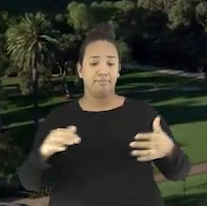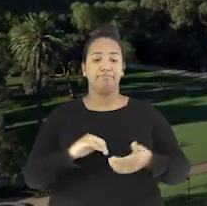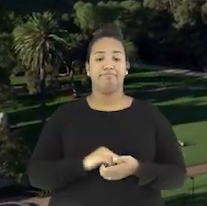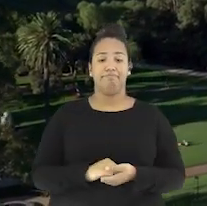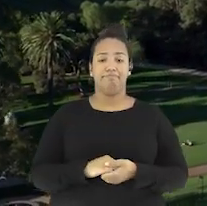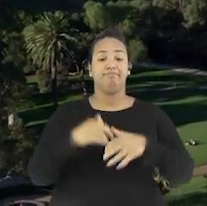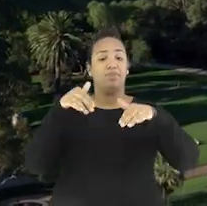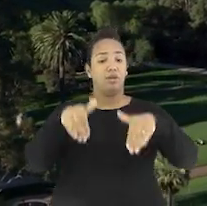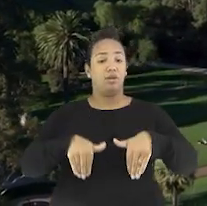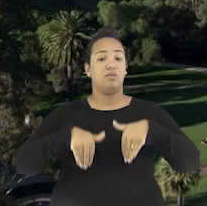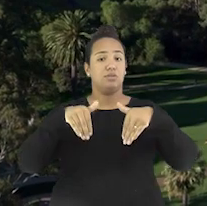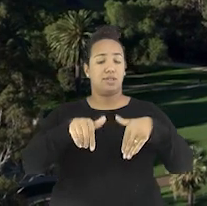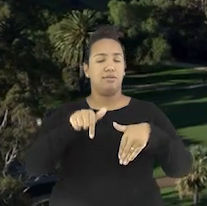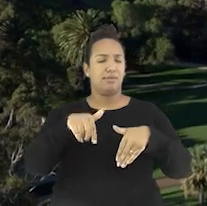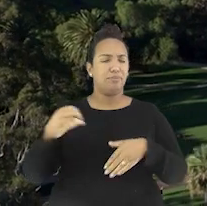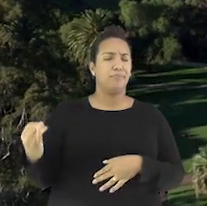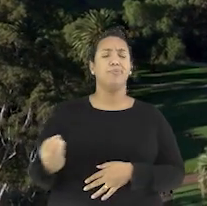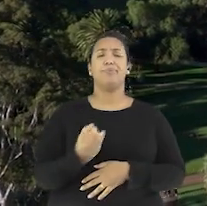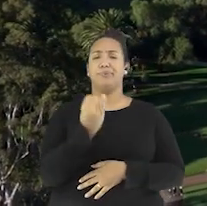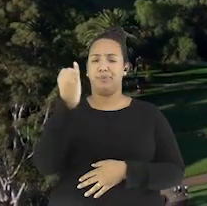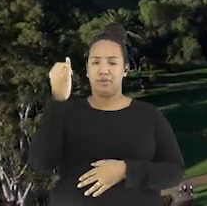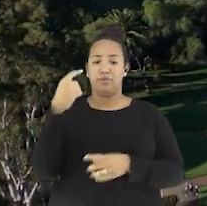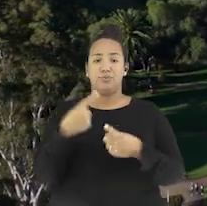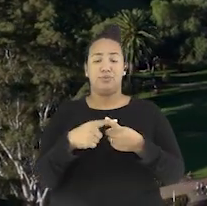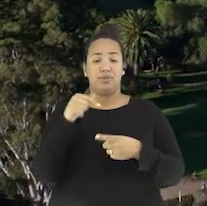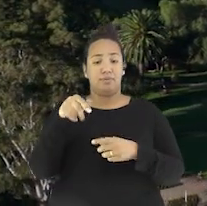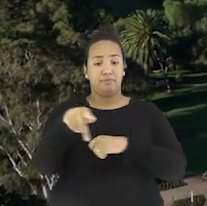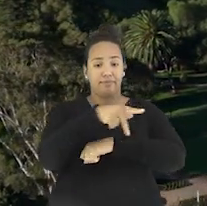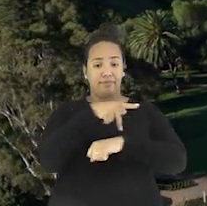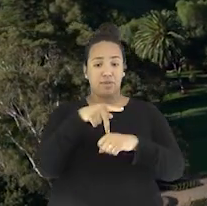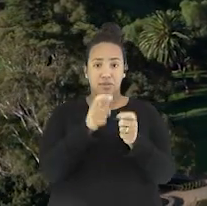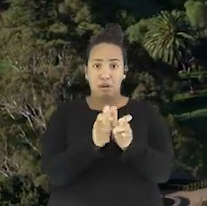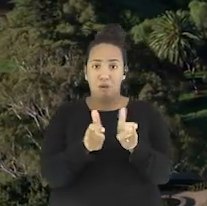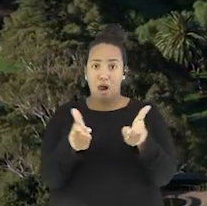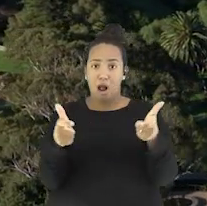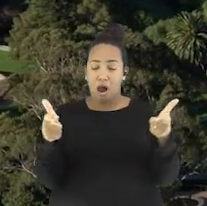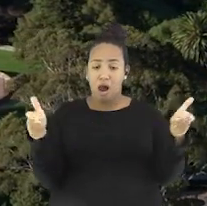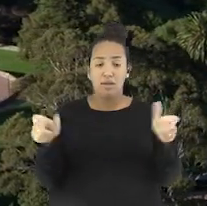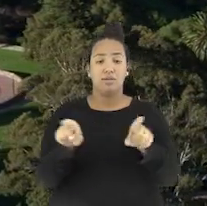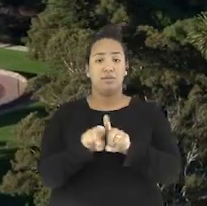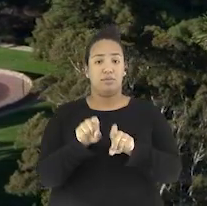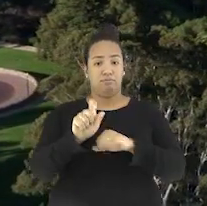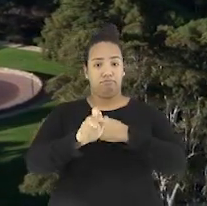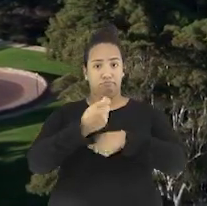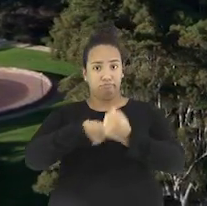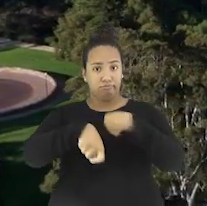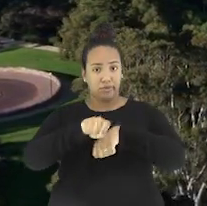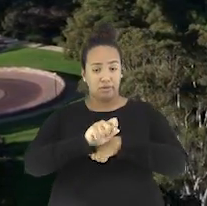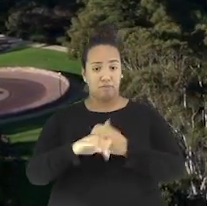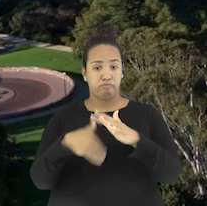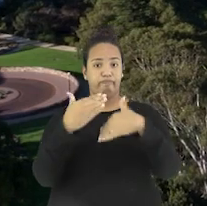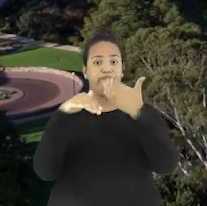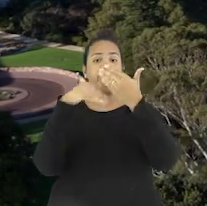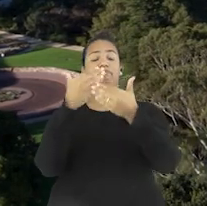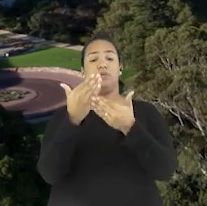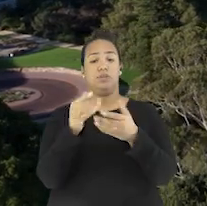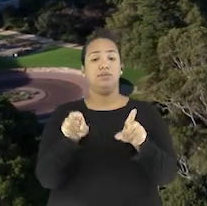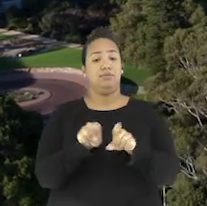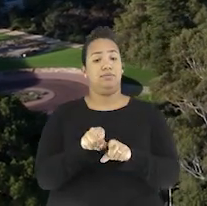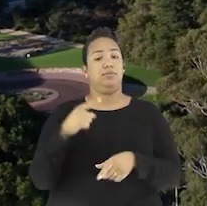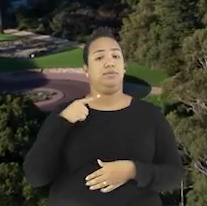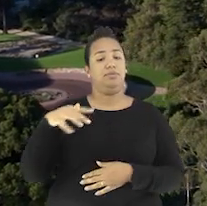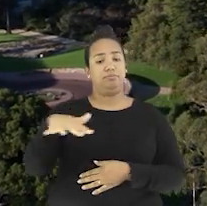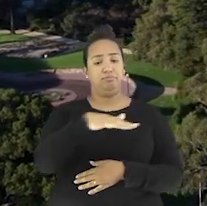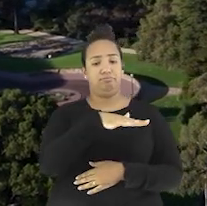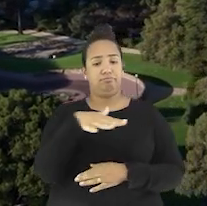o continente, porque é o maior país em extensão e com maior desenvolvimento social e econômico, que apresenta condições geográficas